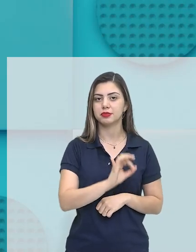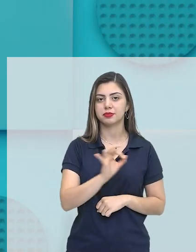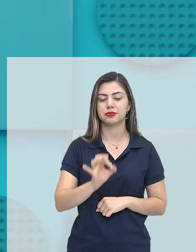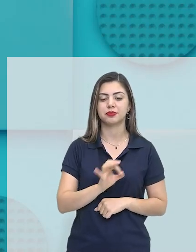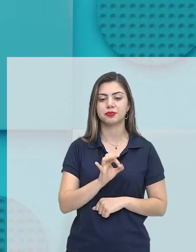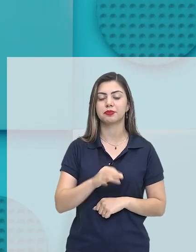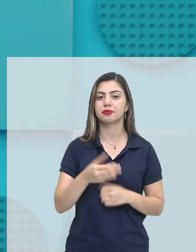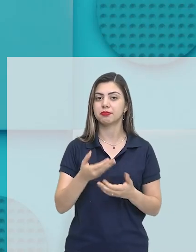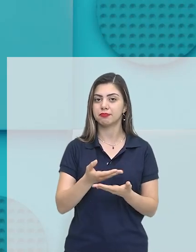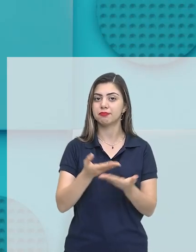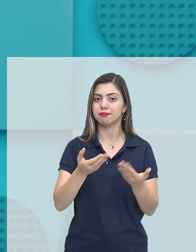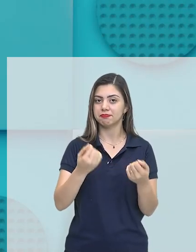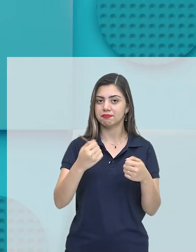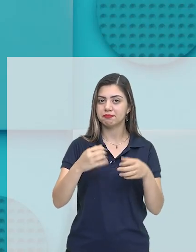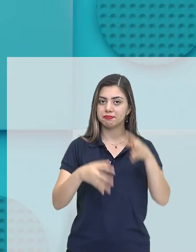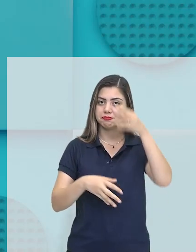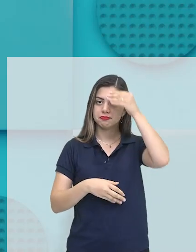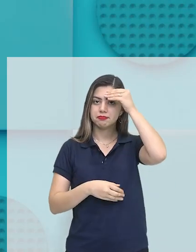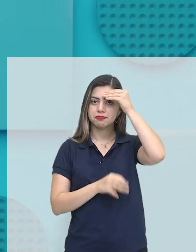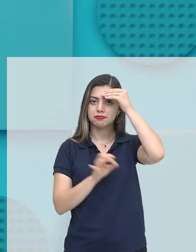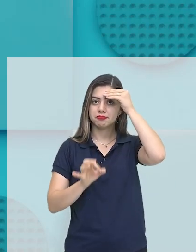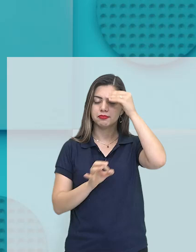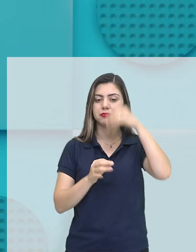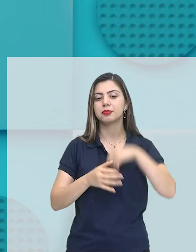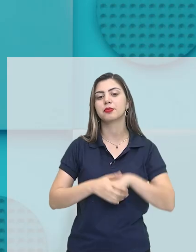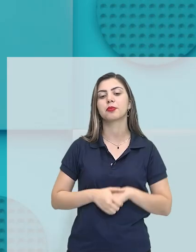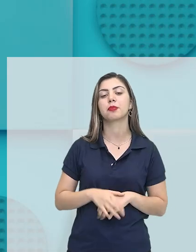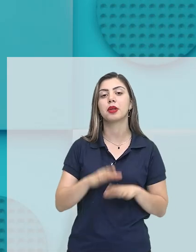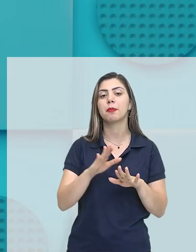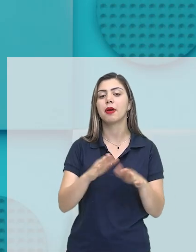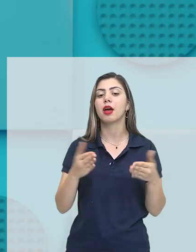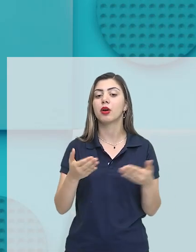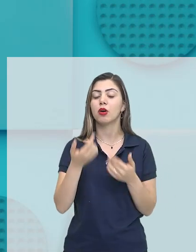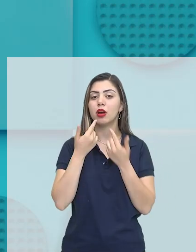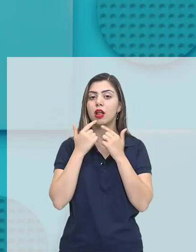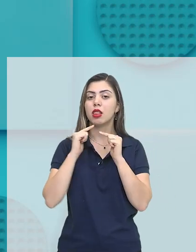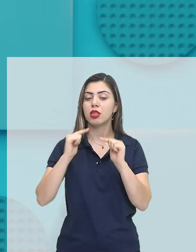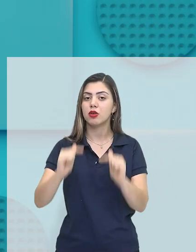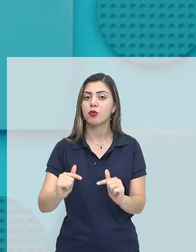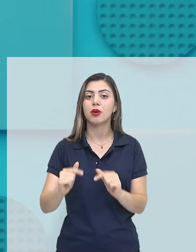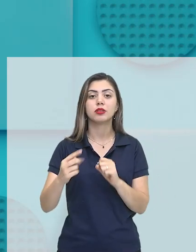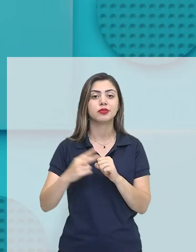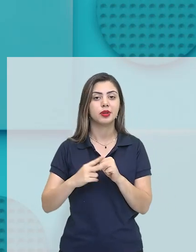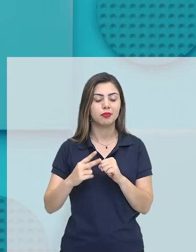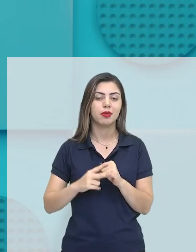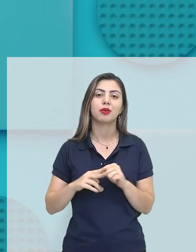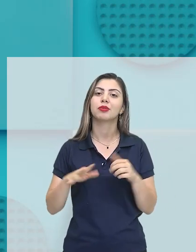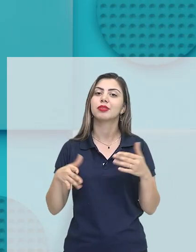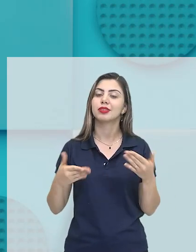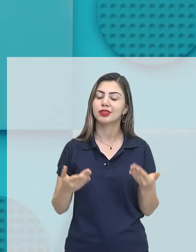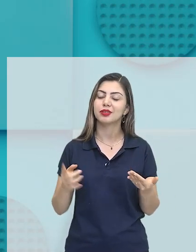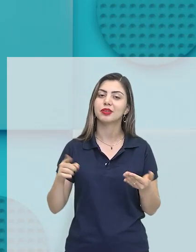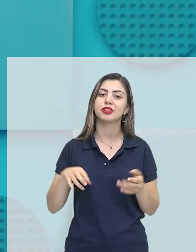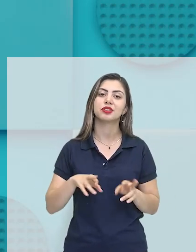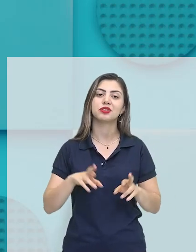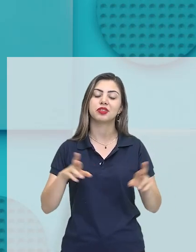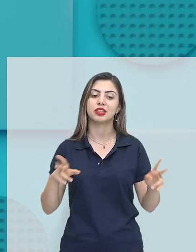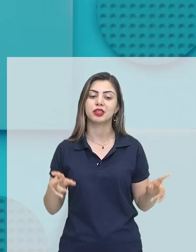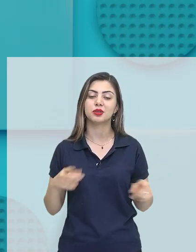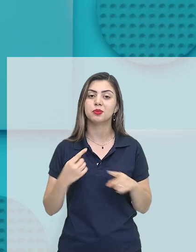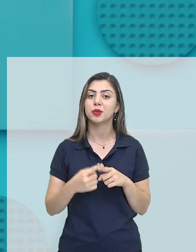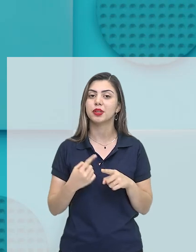imagem. Lembre-se sempre disso. Agora, a linguagem verbal, aí sim, a linguagem verbal, ela